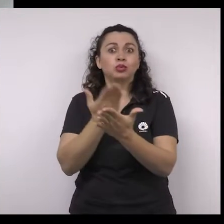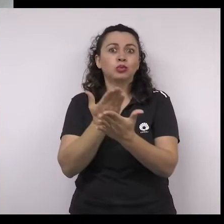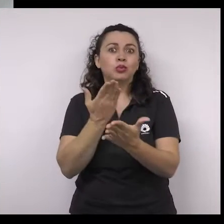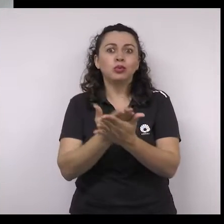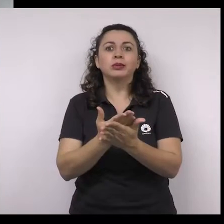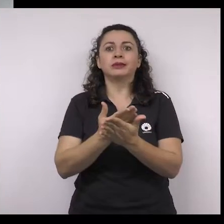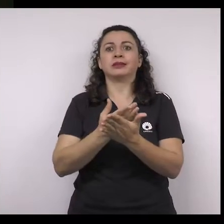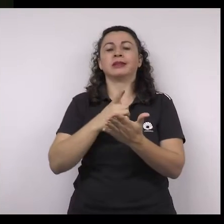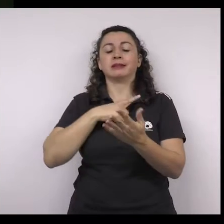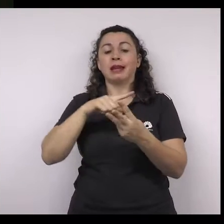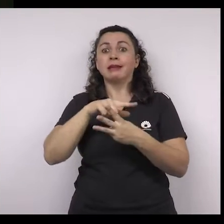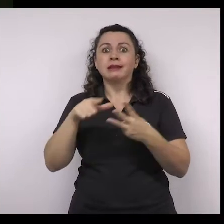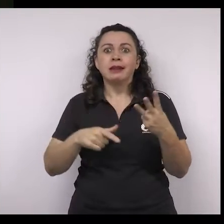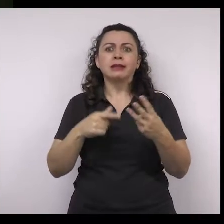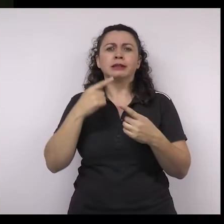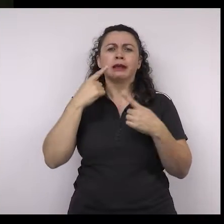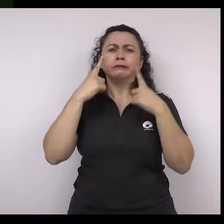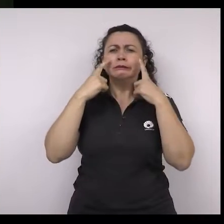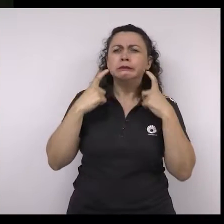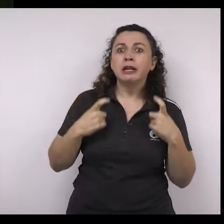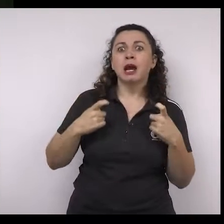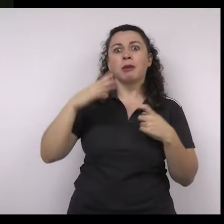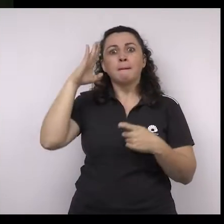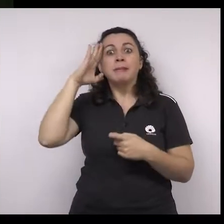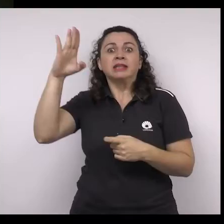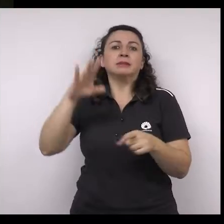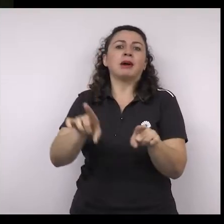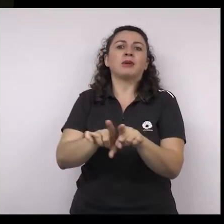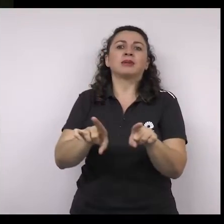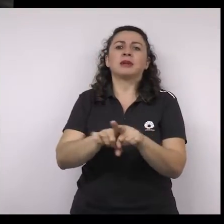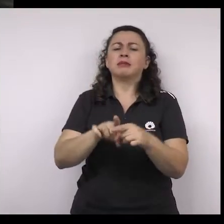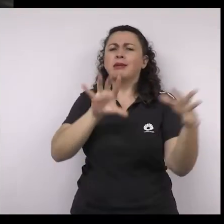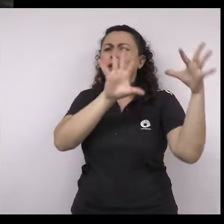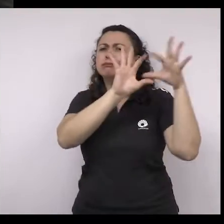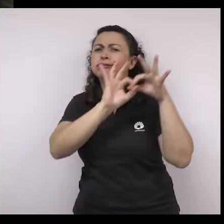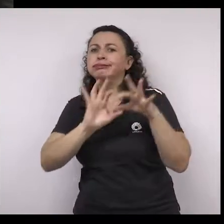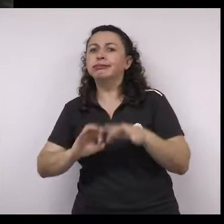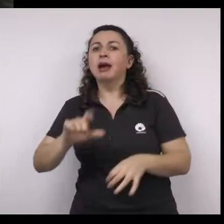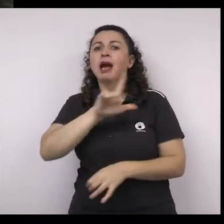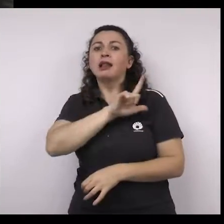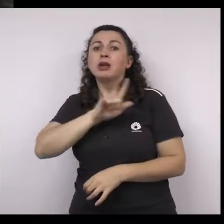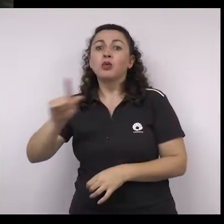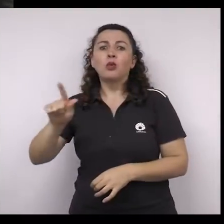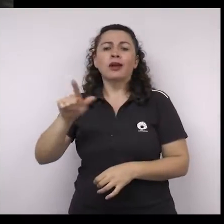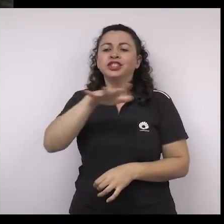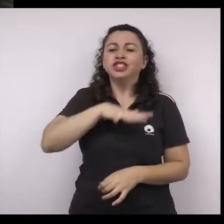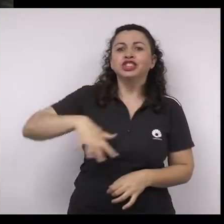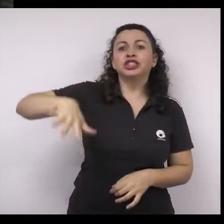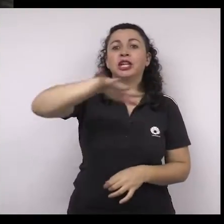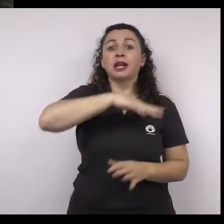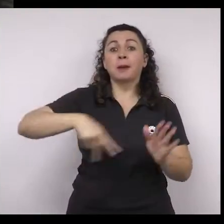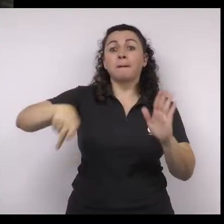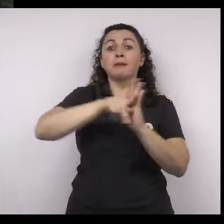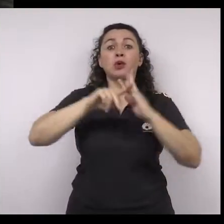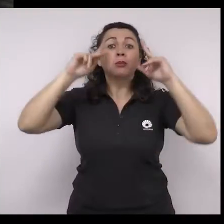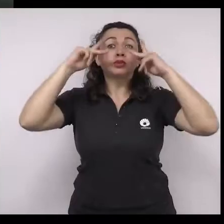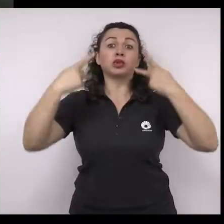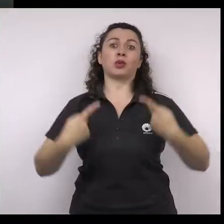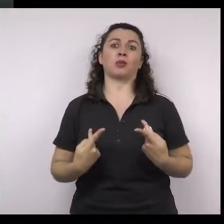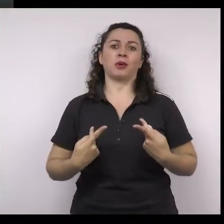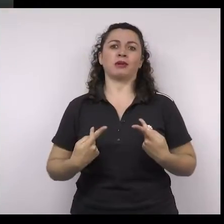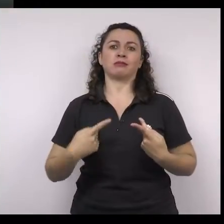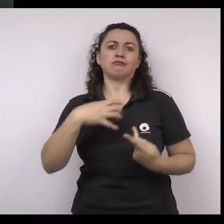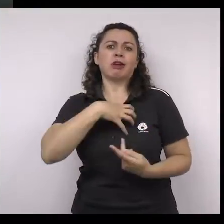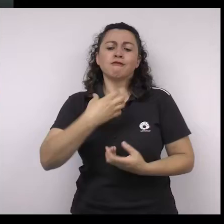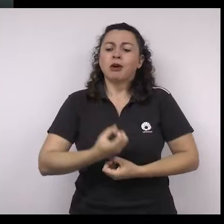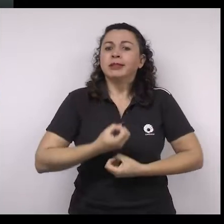são 3 de drama, mas esperando Godot o principal deles, eles se relacionam muito com a linguagem, a maneira como o ser humano se